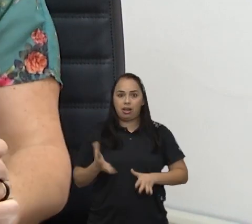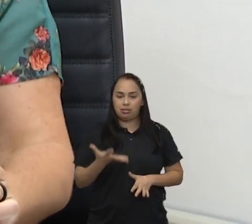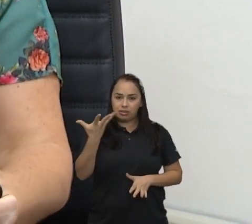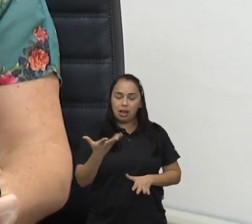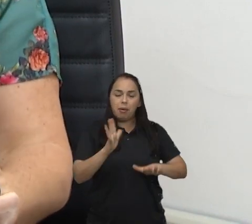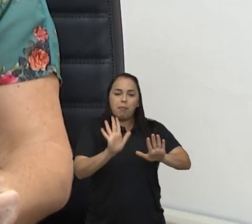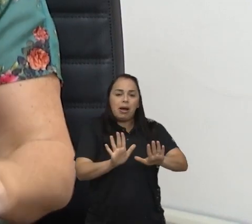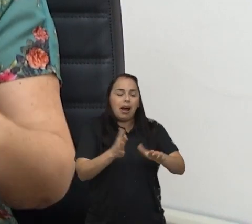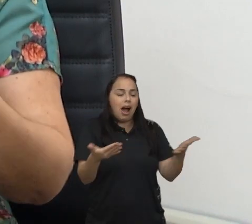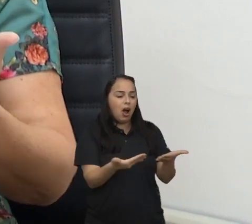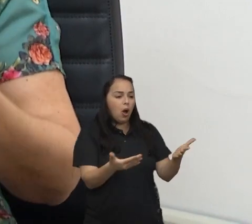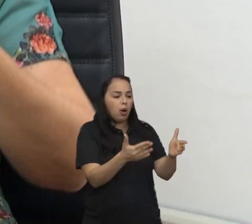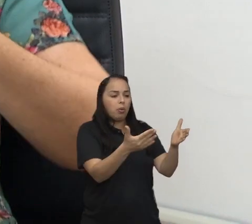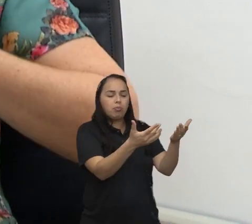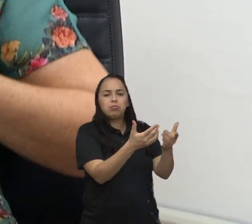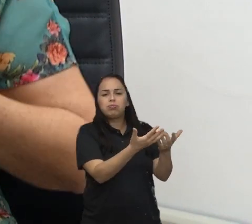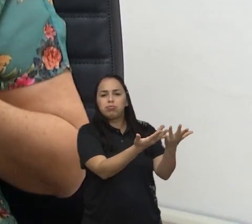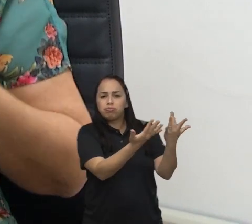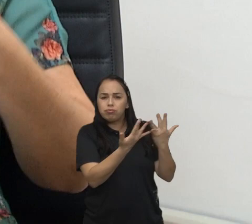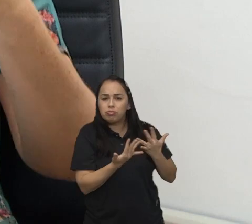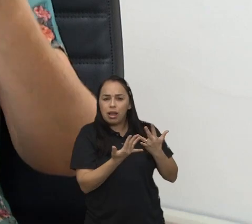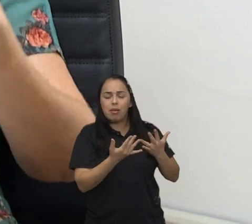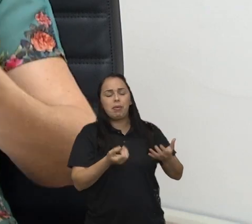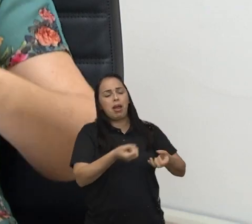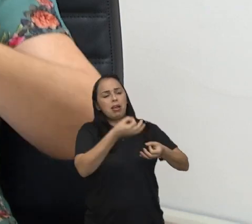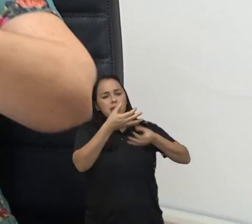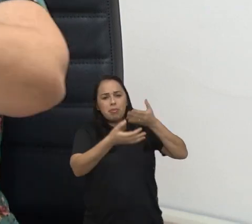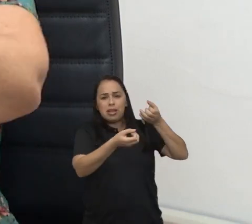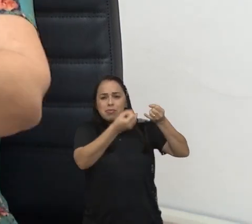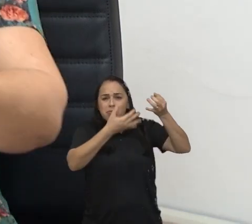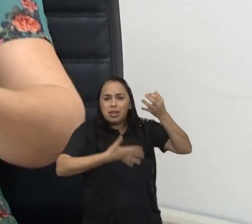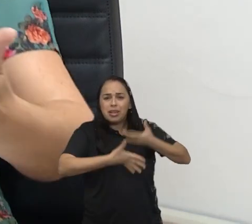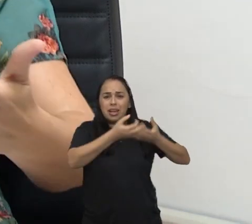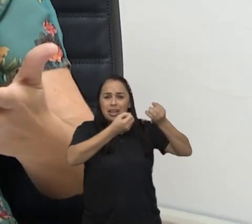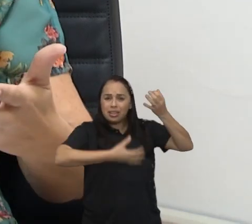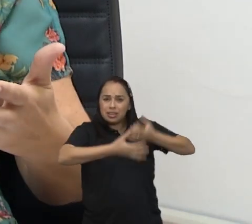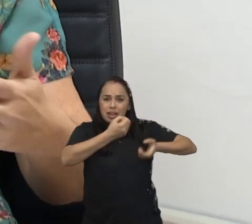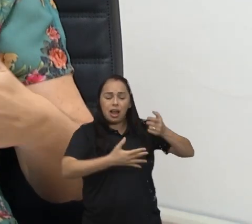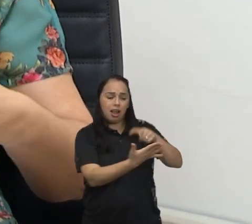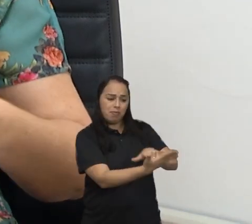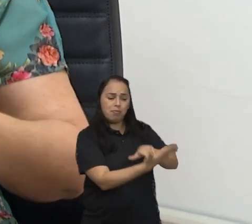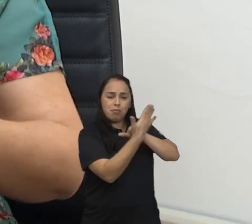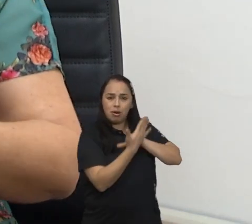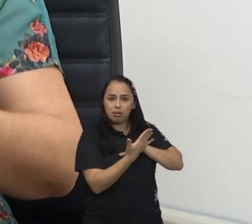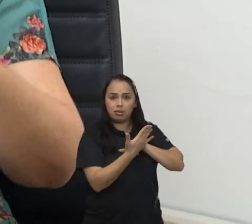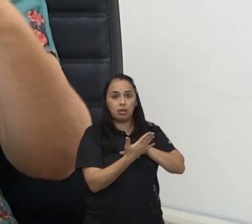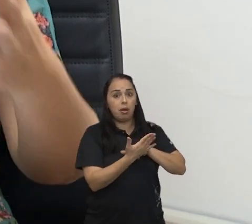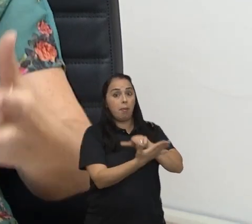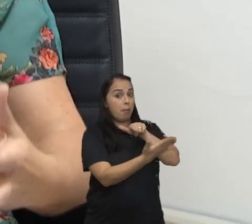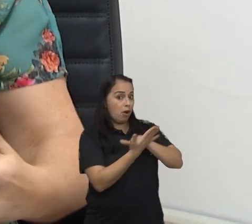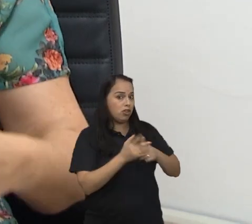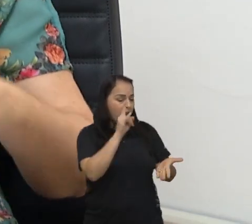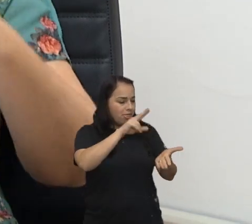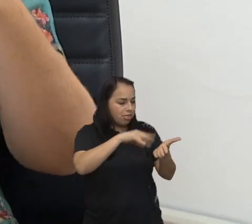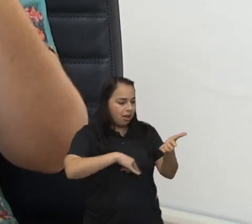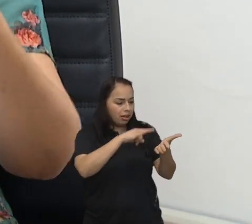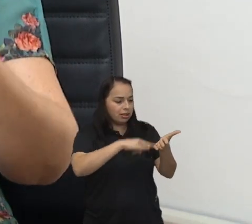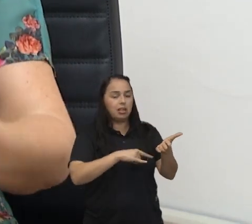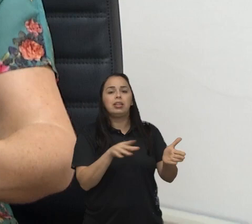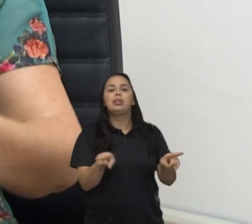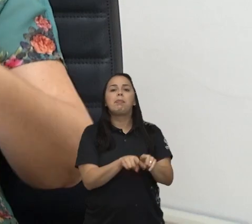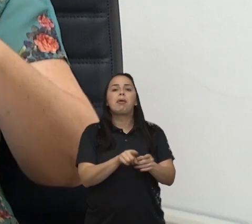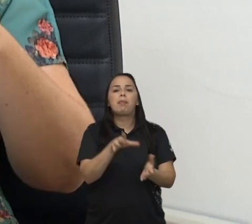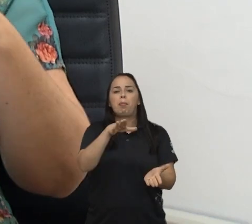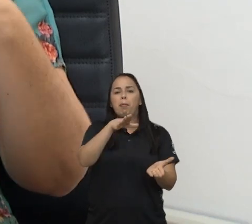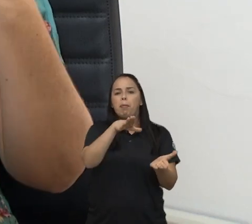né? E para cobrar, para falar primeiro para os vereadores, para mostrar para os vereadores o que está acontecendo, trouxeram documentos, trouxeram